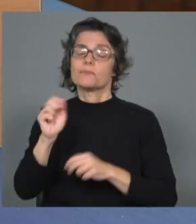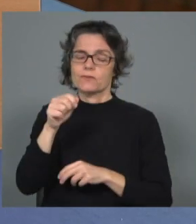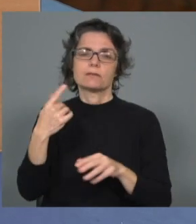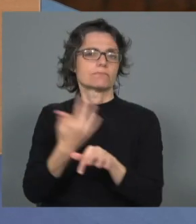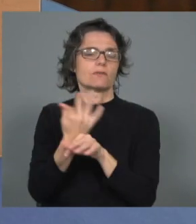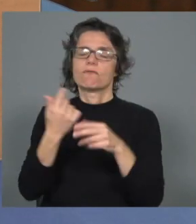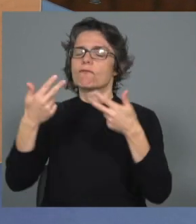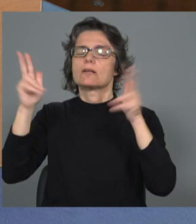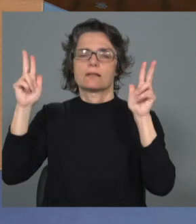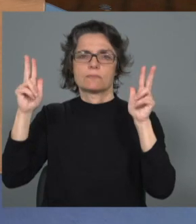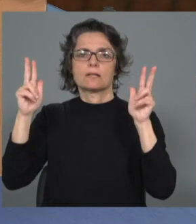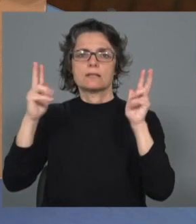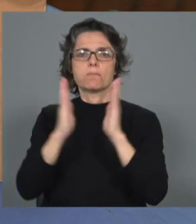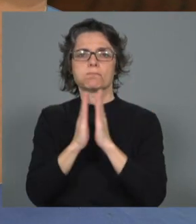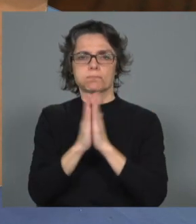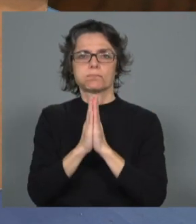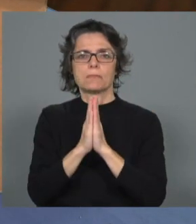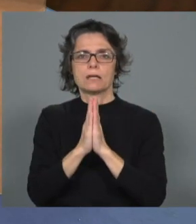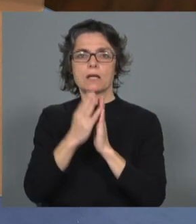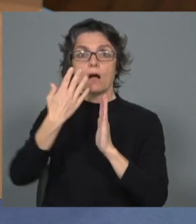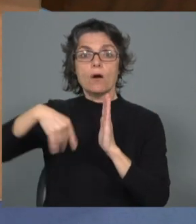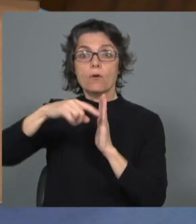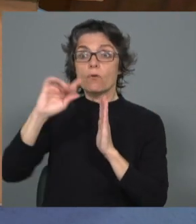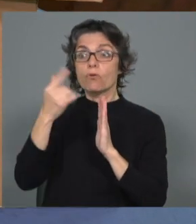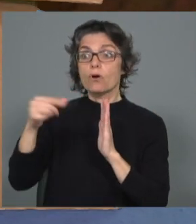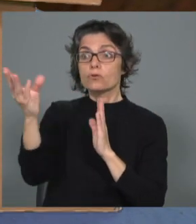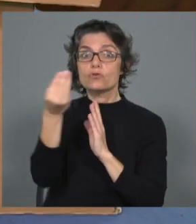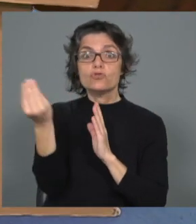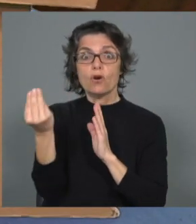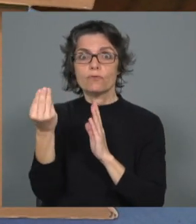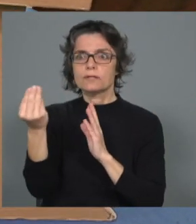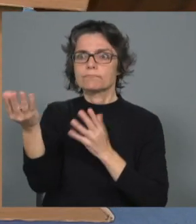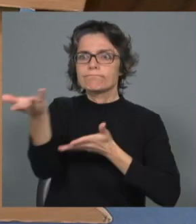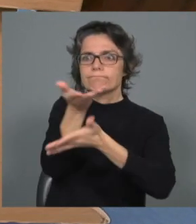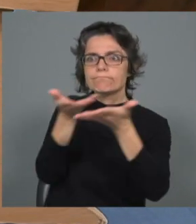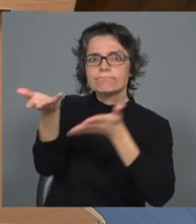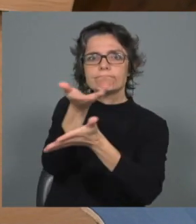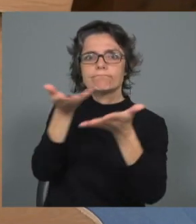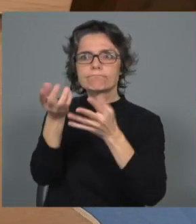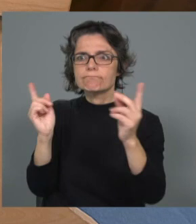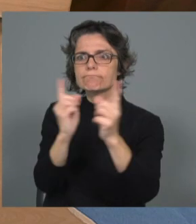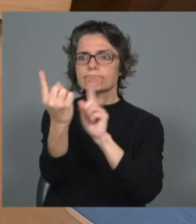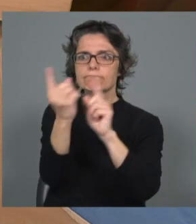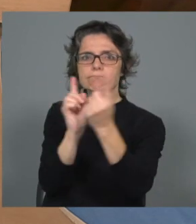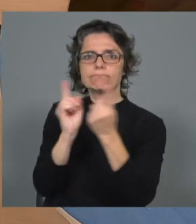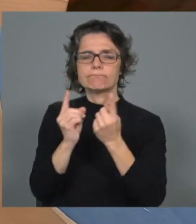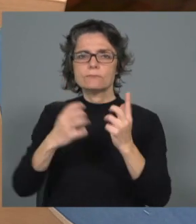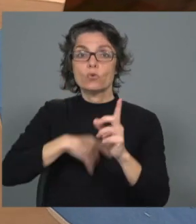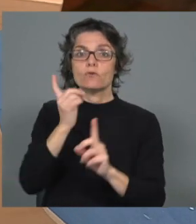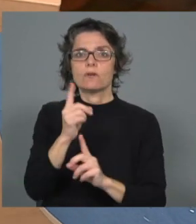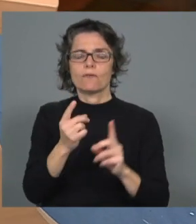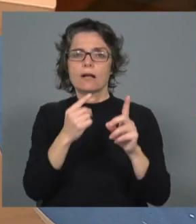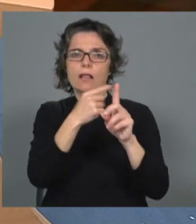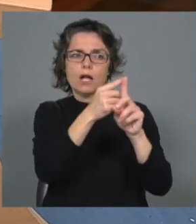Igreja. É isso que queremos celebrar quando colocamos jovens a falar com jovens sobre o que é esta cruz na sua